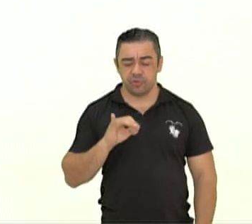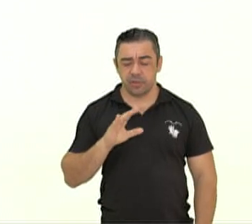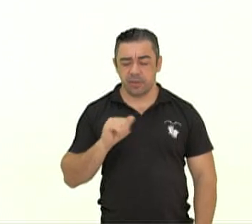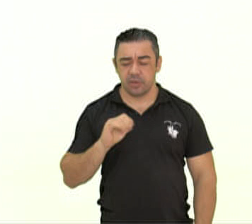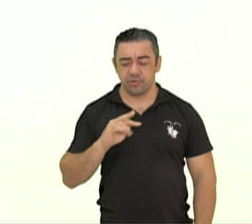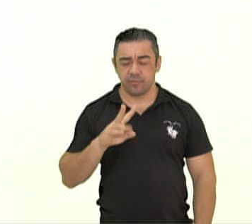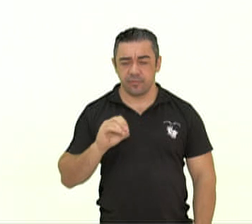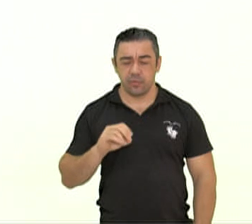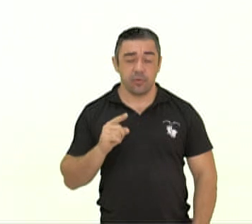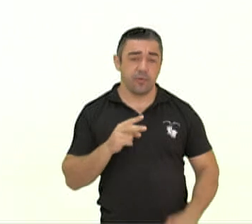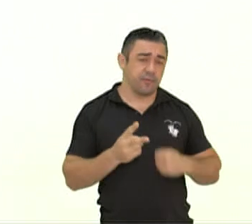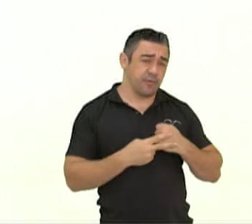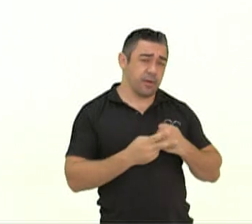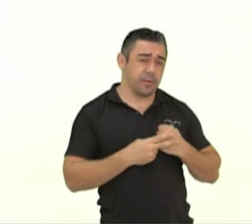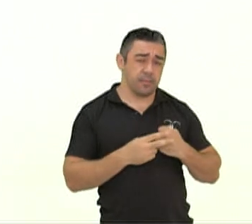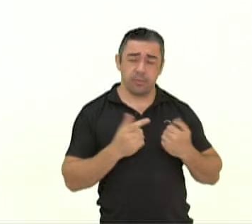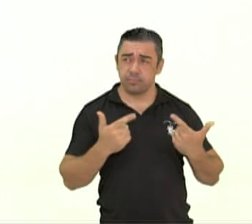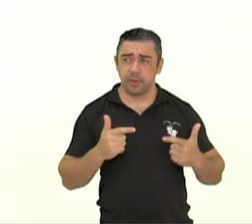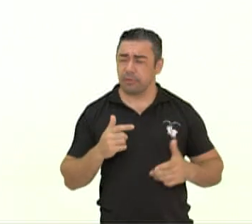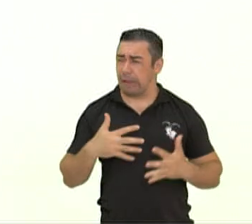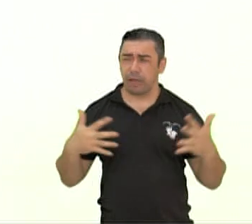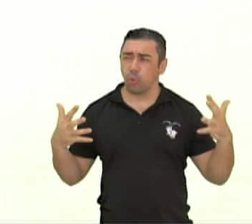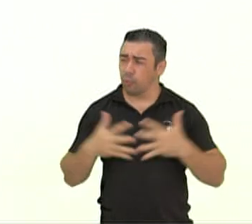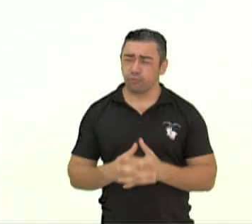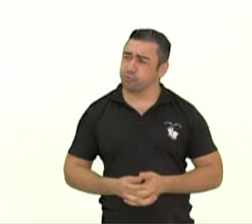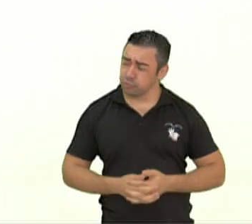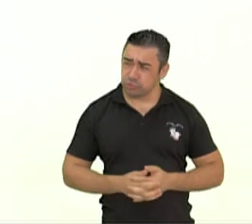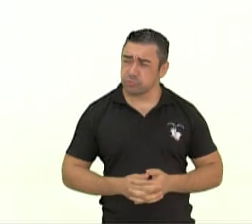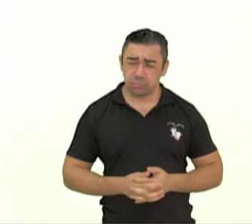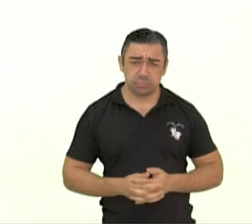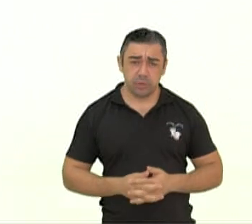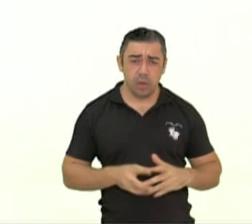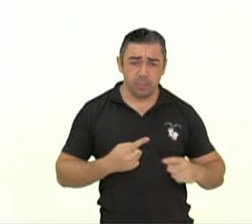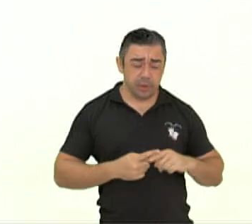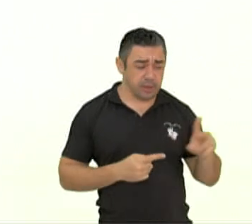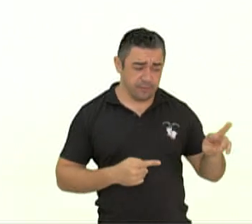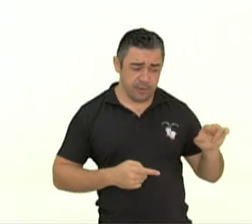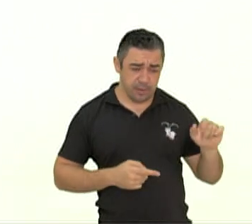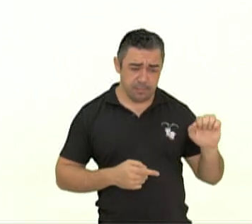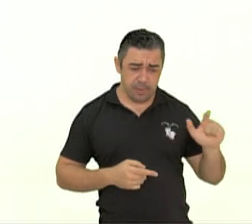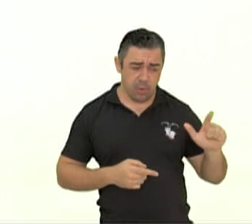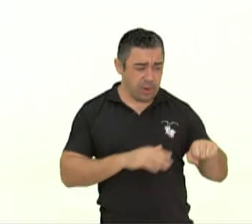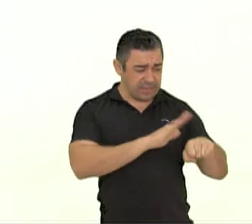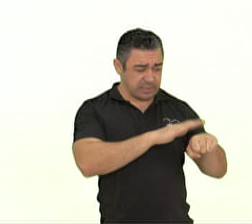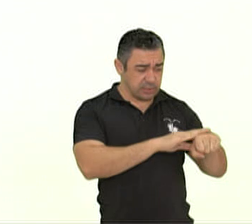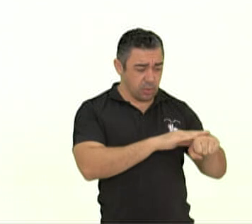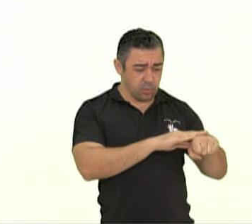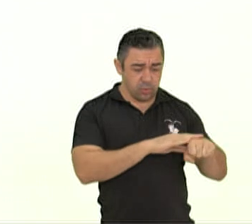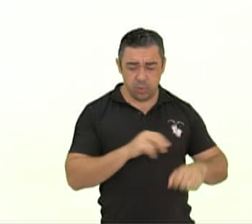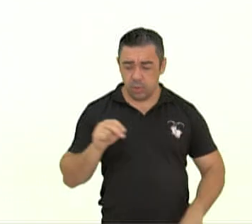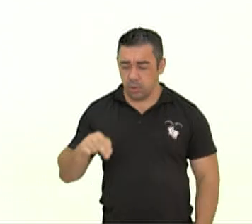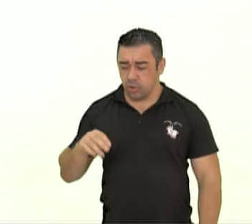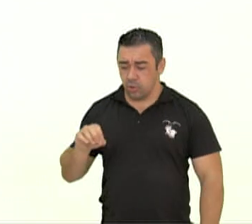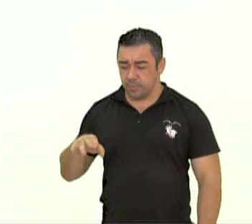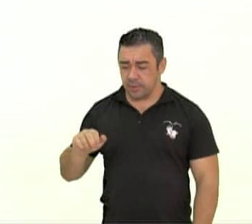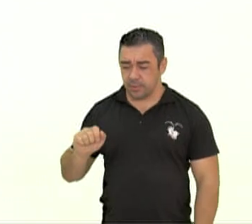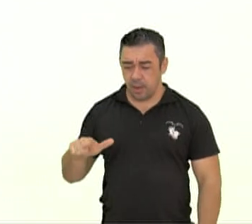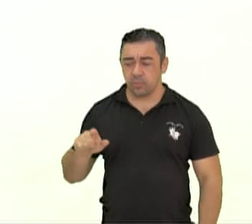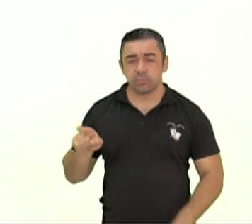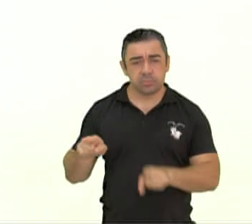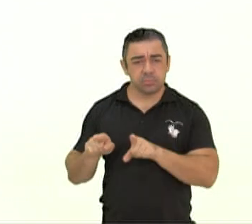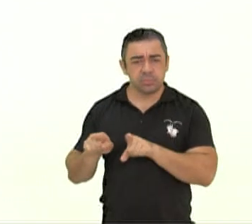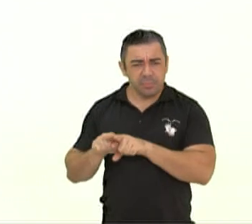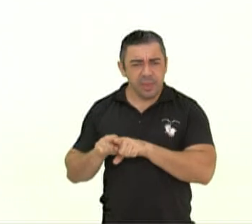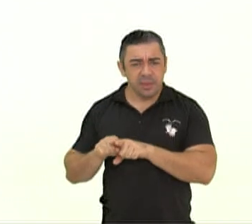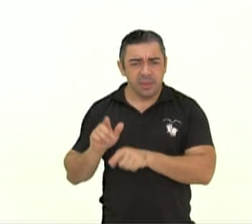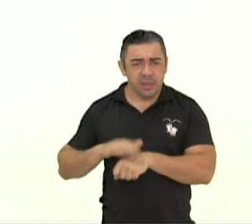não tem. Ai, professora, agora confundiu tudo minha cabeça. Porque se o verbal é ação e o verbo nominal também é ação, como é que eu